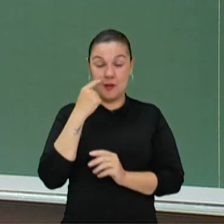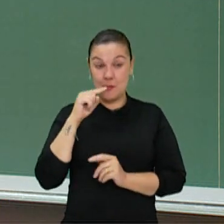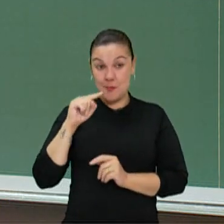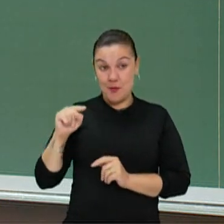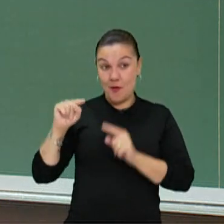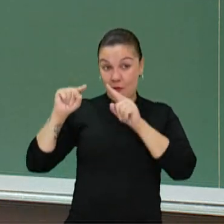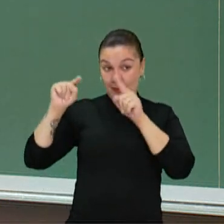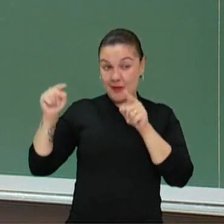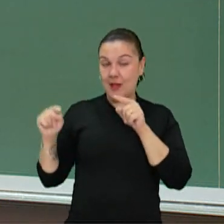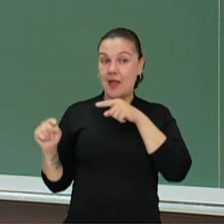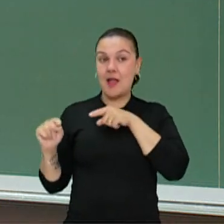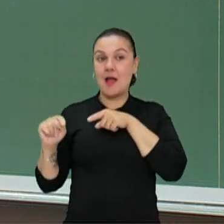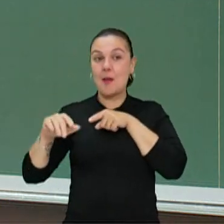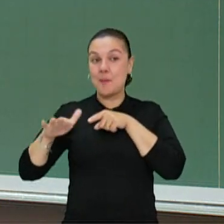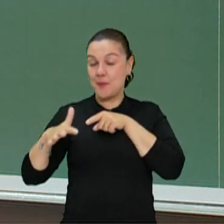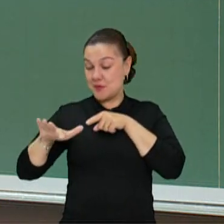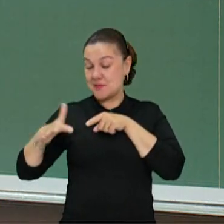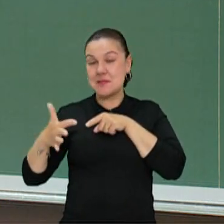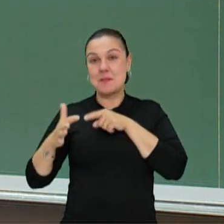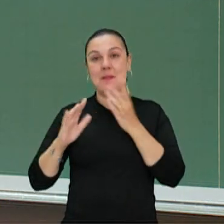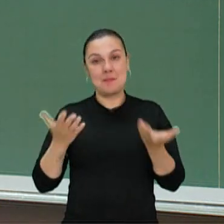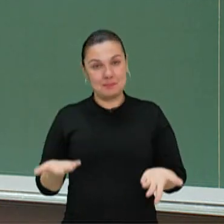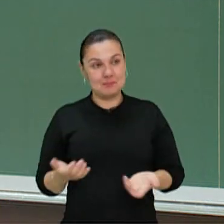do problema estava escrito